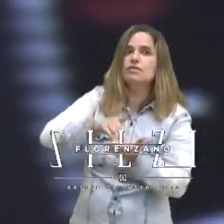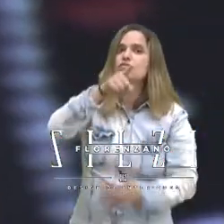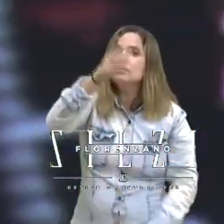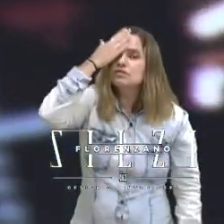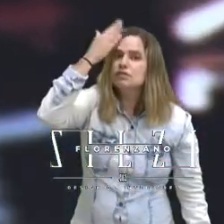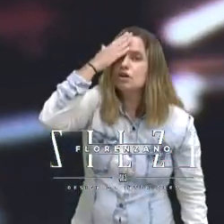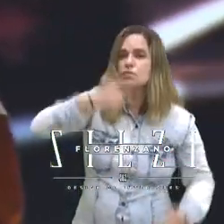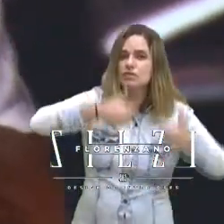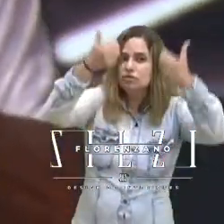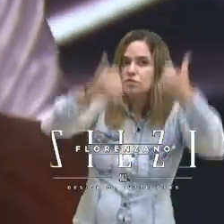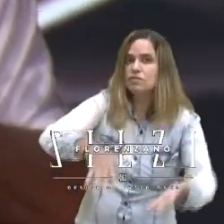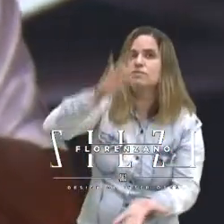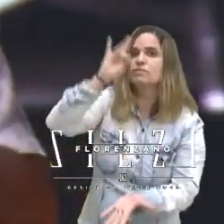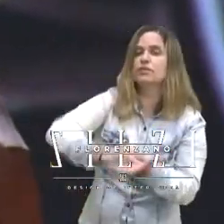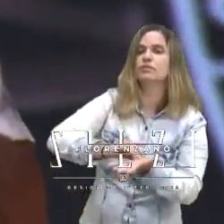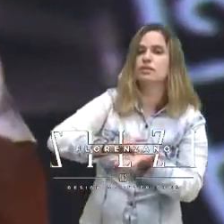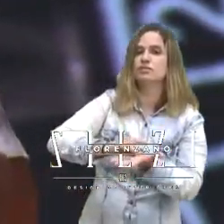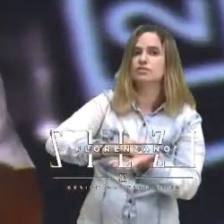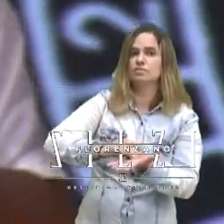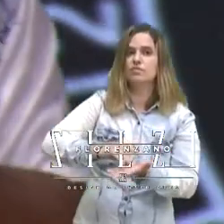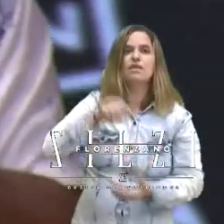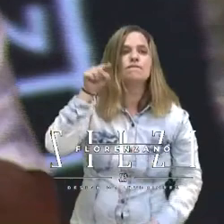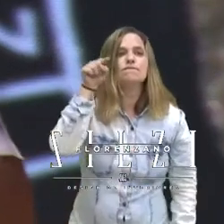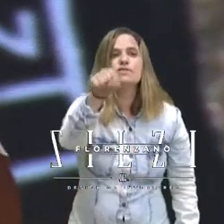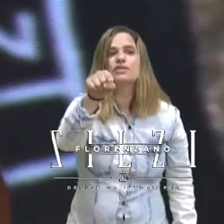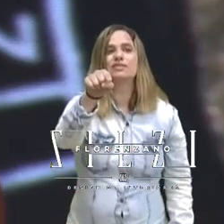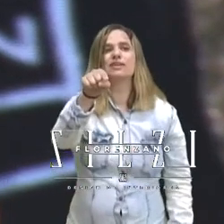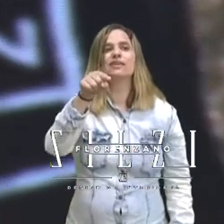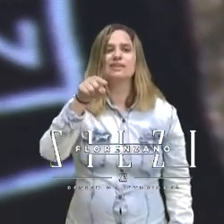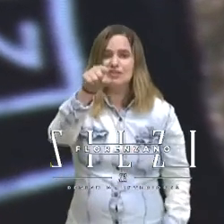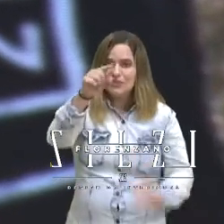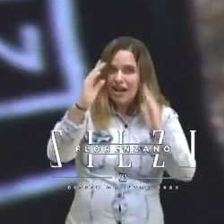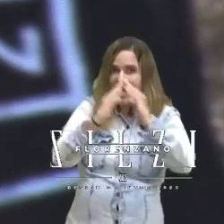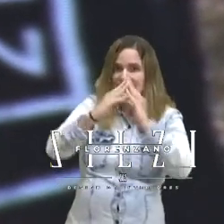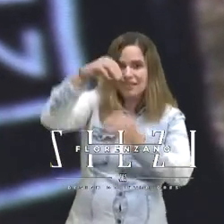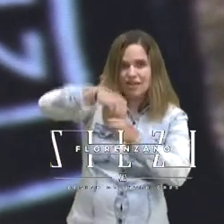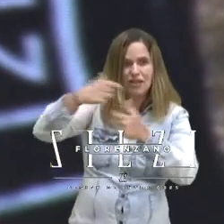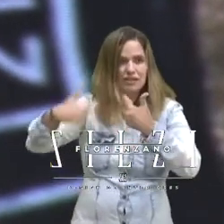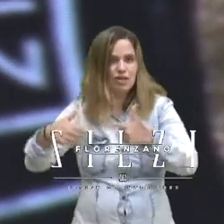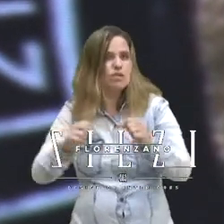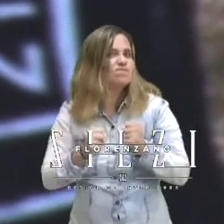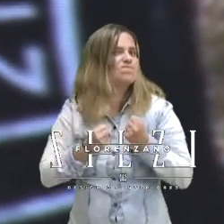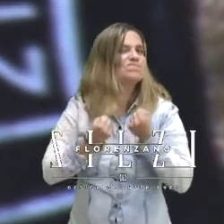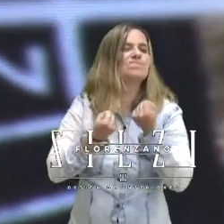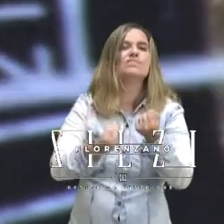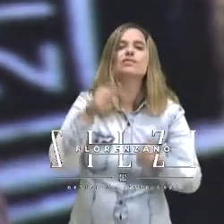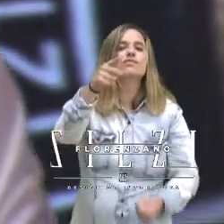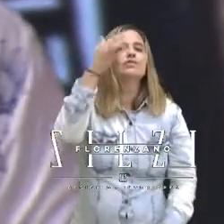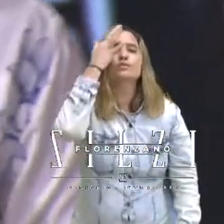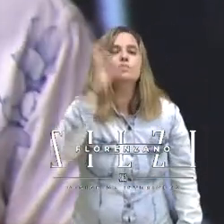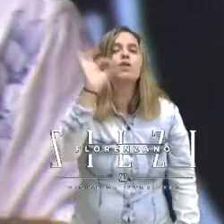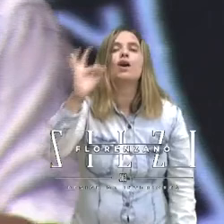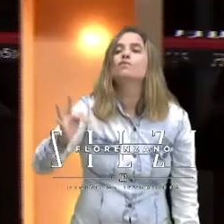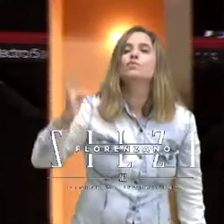Você não tem garantia do sucesso naquilo que você faz em casa, mas você tem que ter a garantia de que você fez a sua parte.